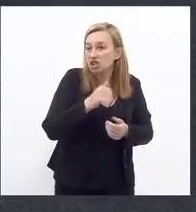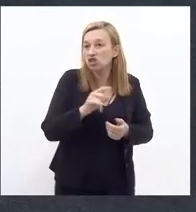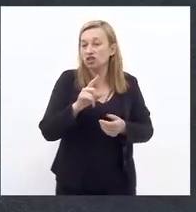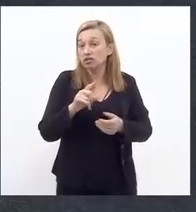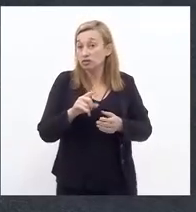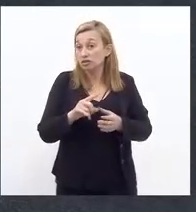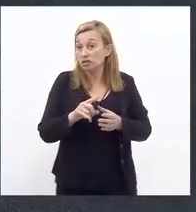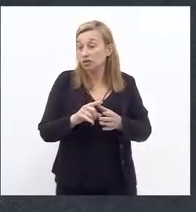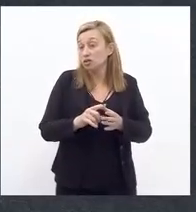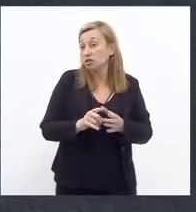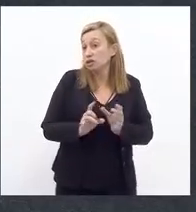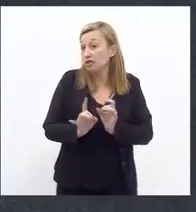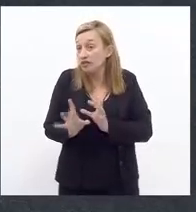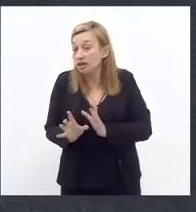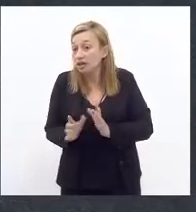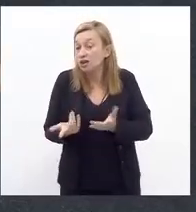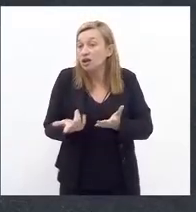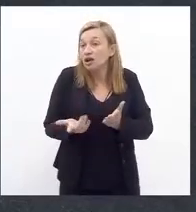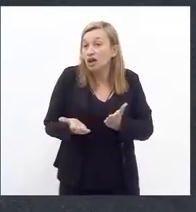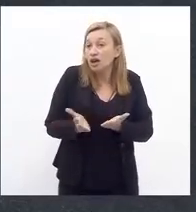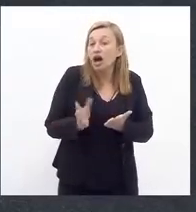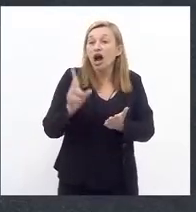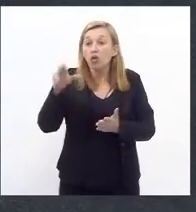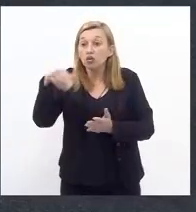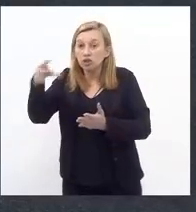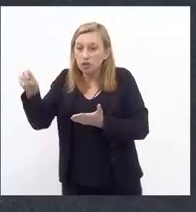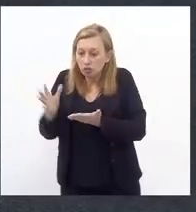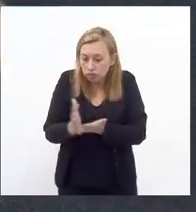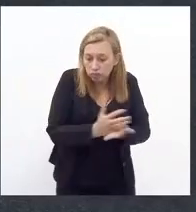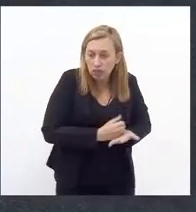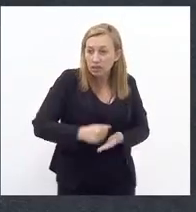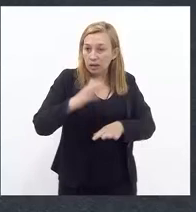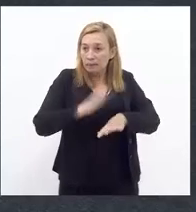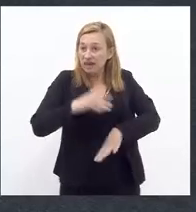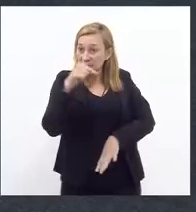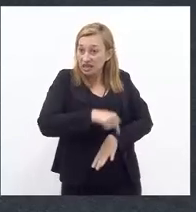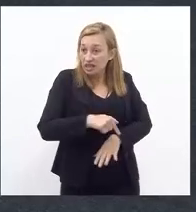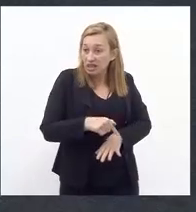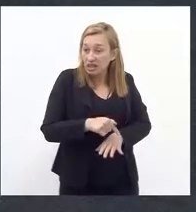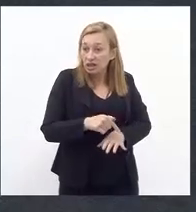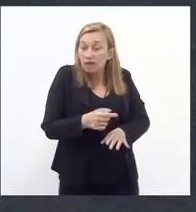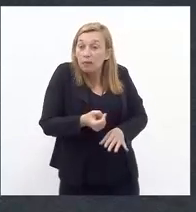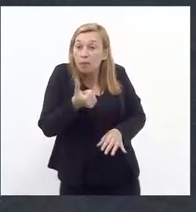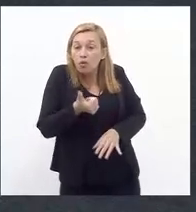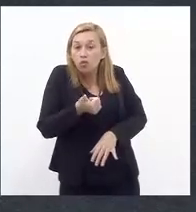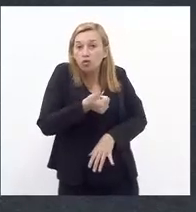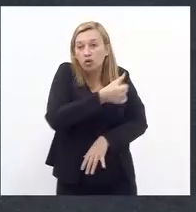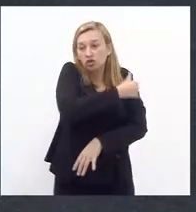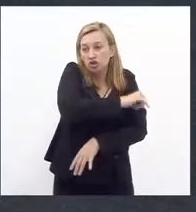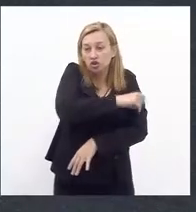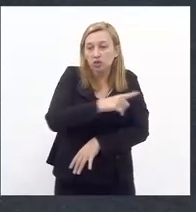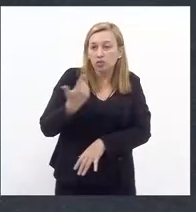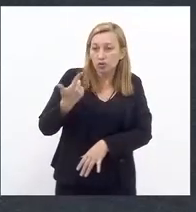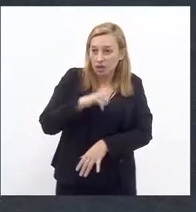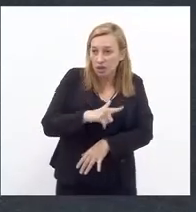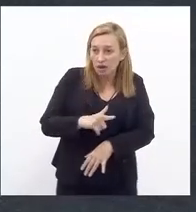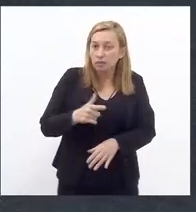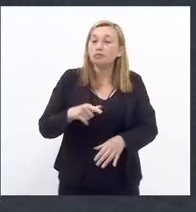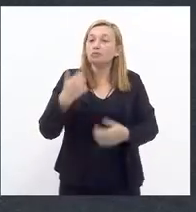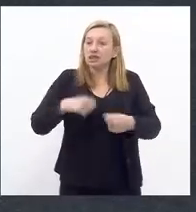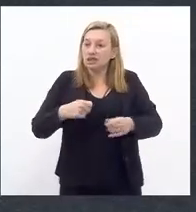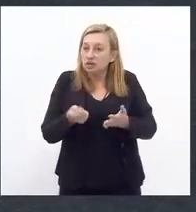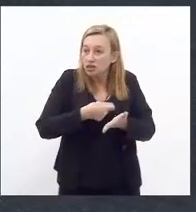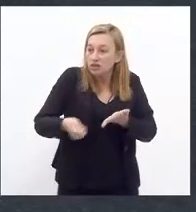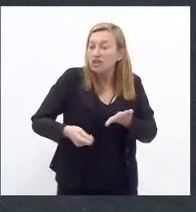origem a união arrecadando muito aqui e ficando pouquíssimo aqui nos estados e municípios mas tempo que reescrever o